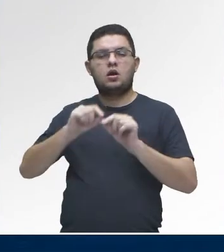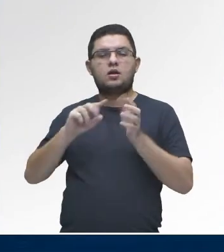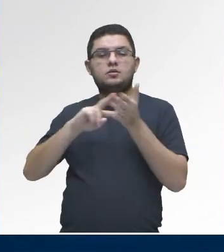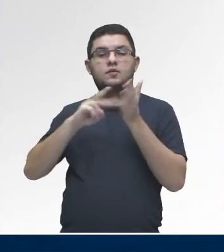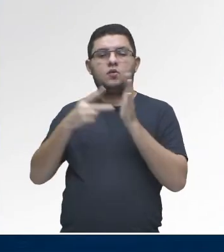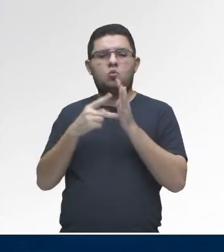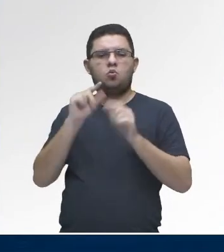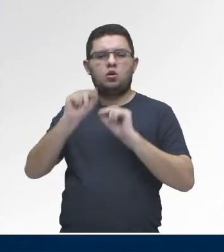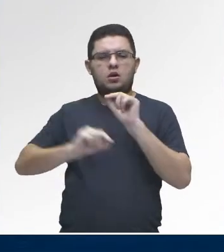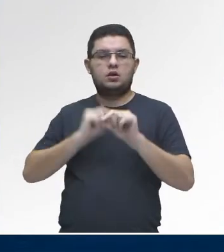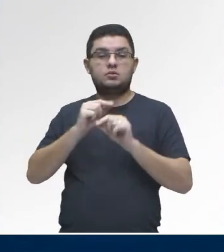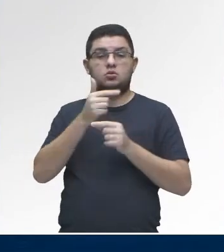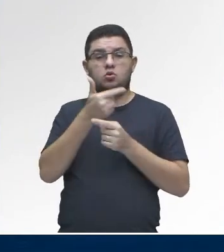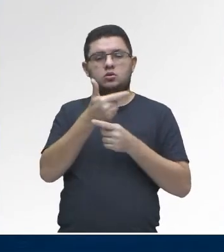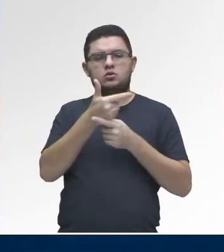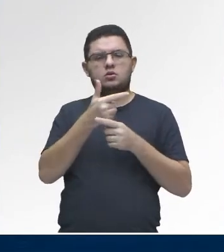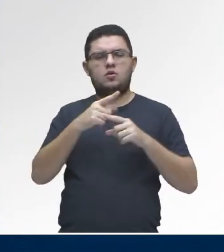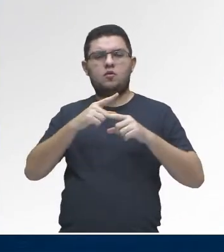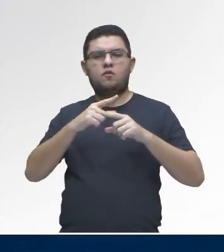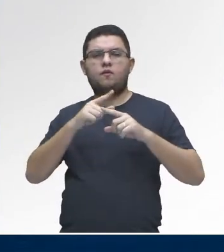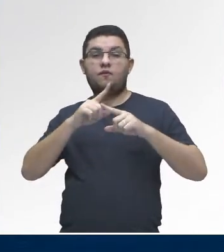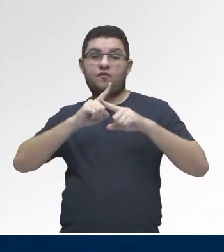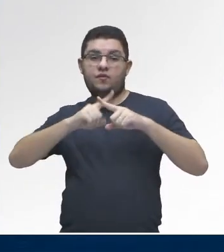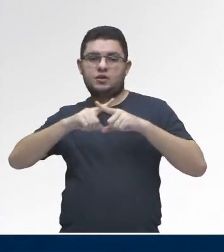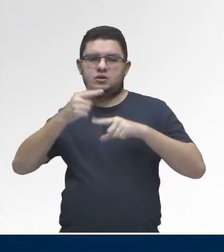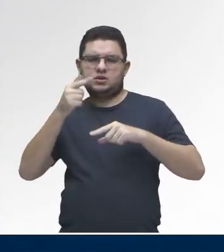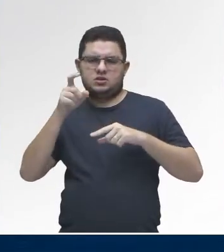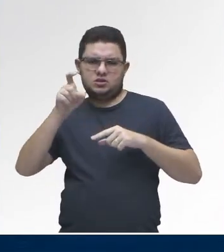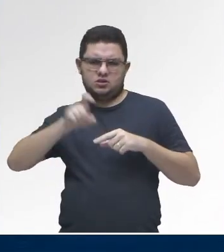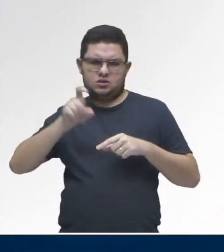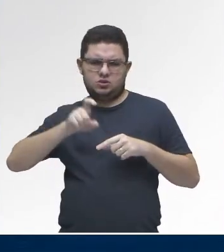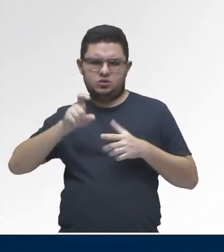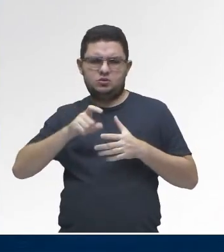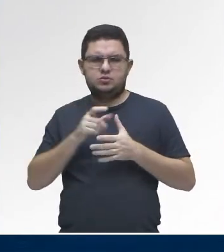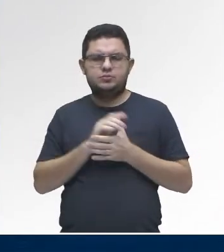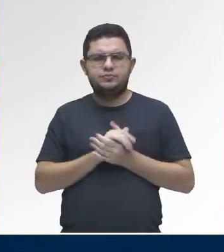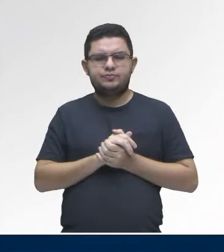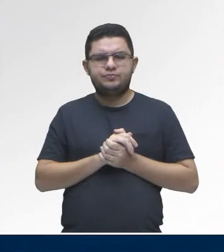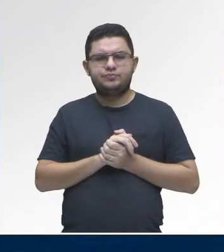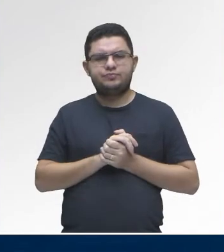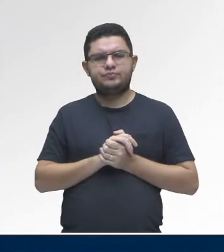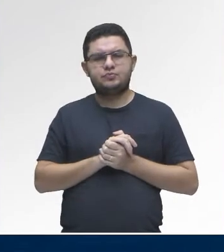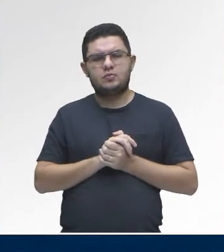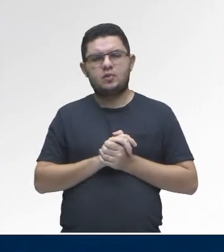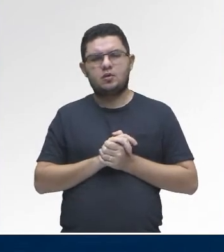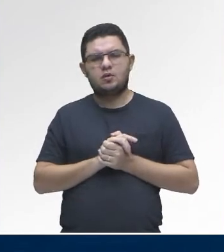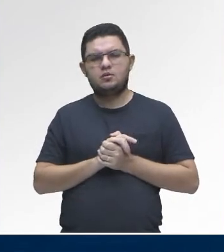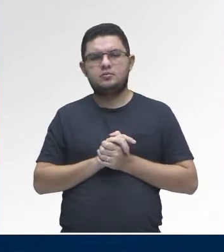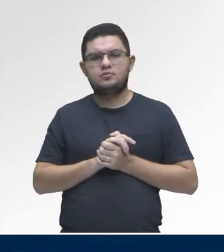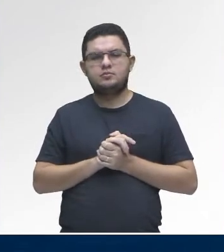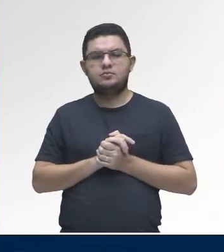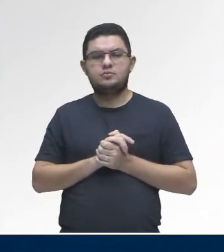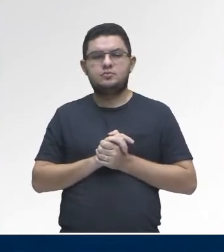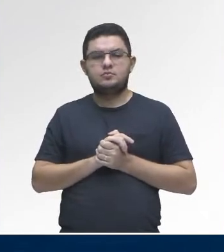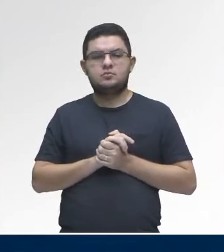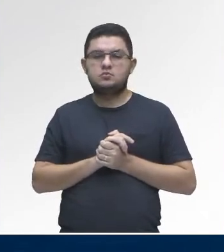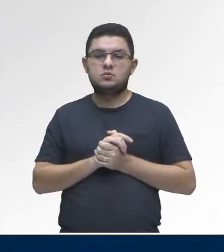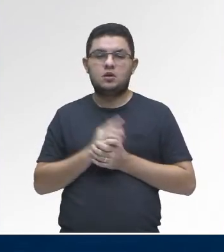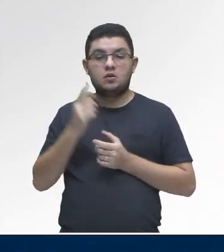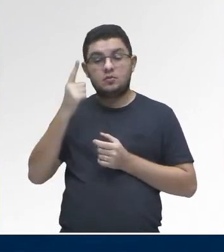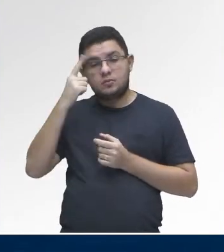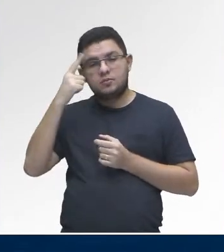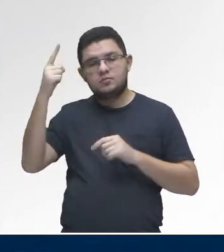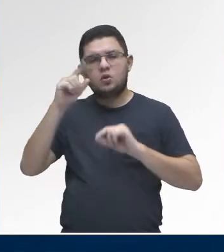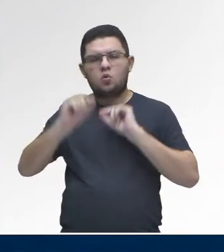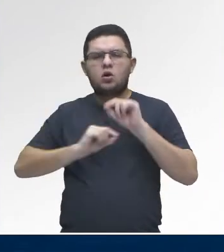de x. Se eu multiplicar por 2, eu vou chegar a ter o valor de 100. Sem pensar muito,